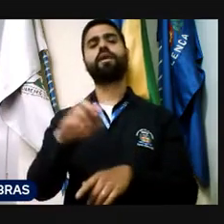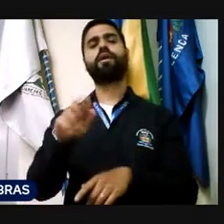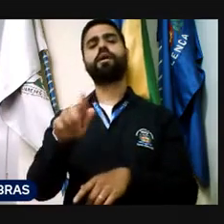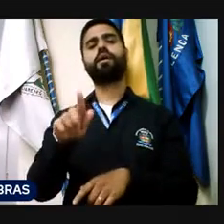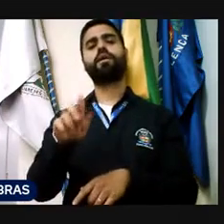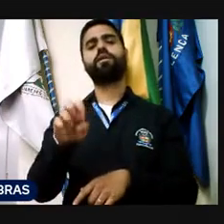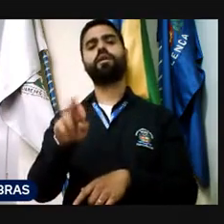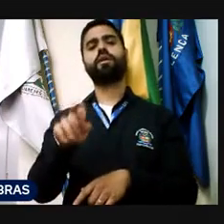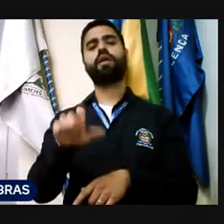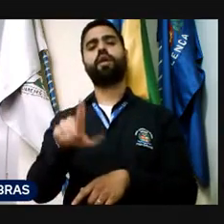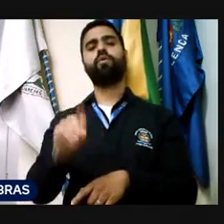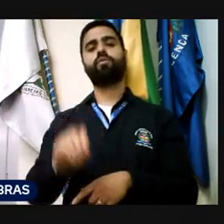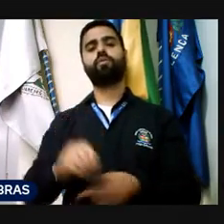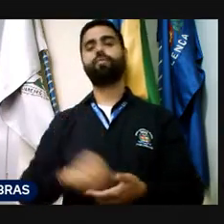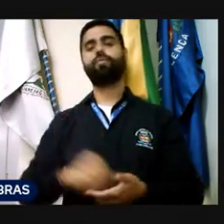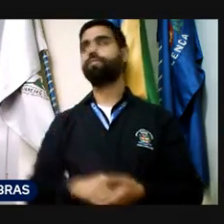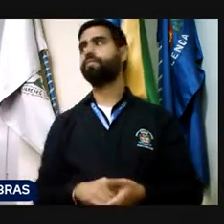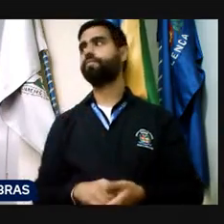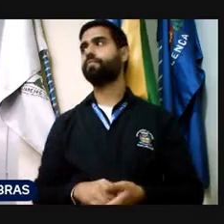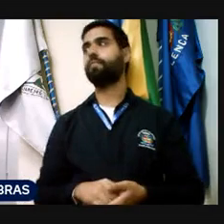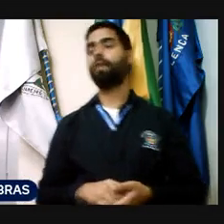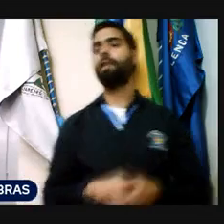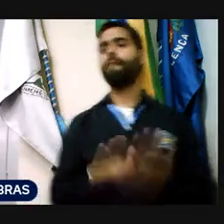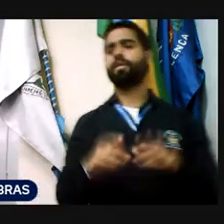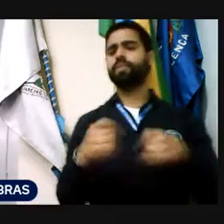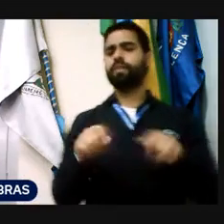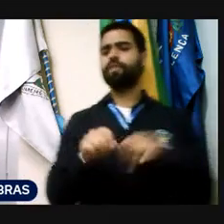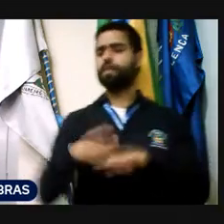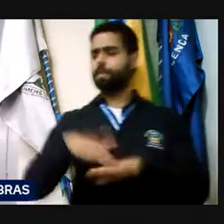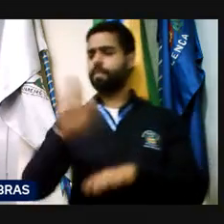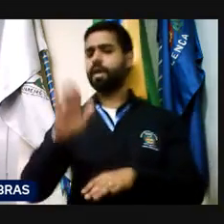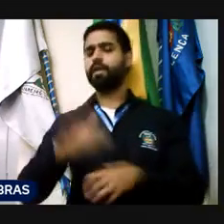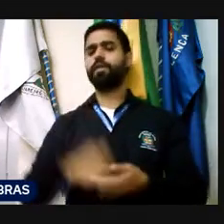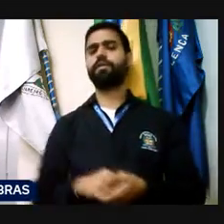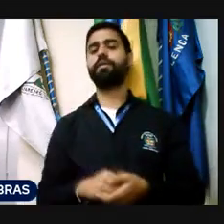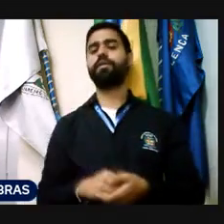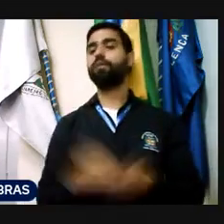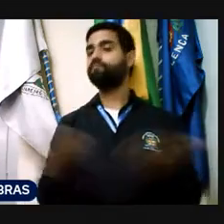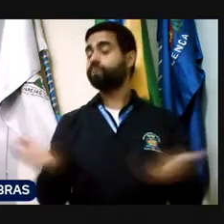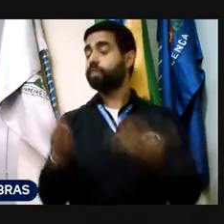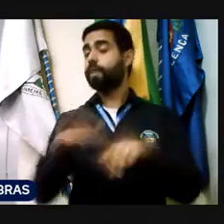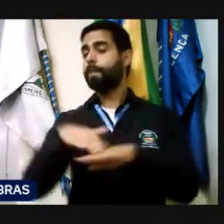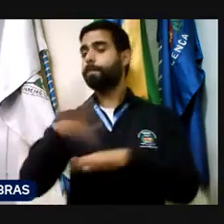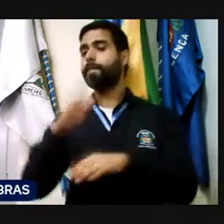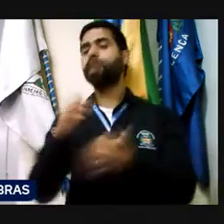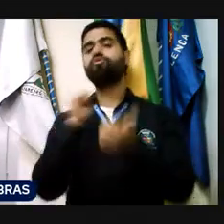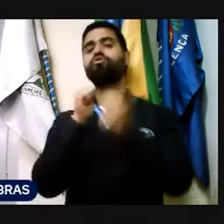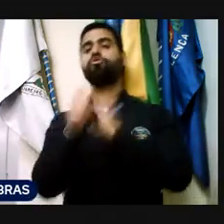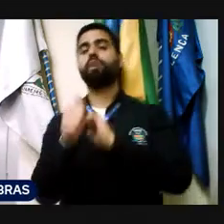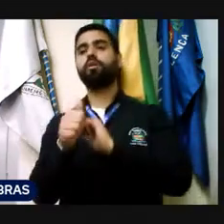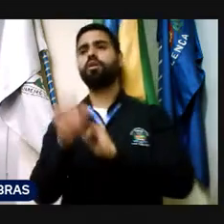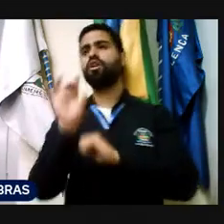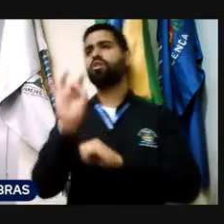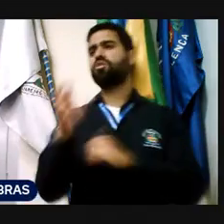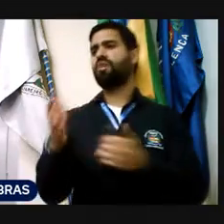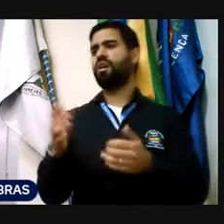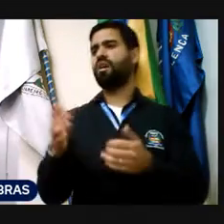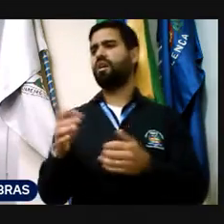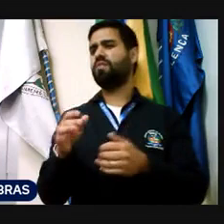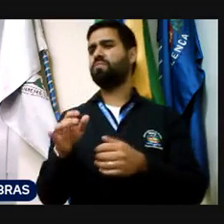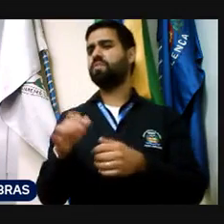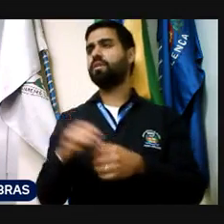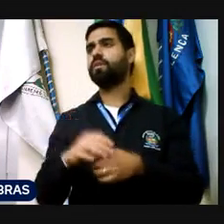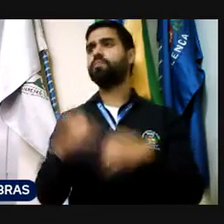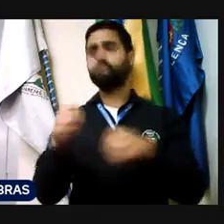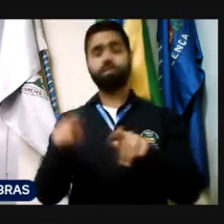lá, entendeu? Mas tem que fazer mais, tem que incentivar mais o nosso esporte. Não é só nessa madeira, não. É o que